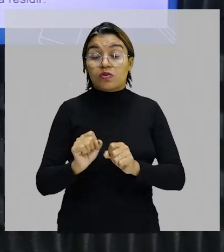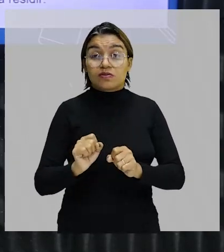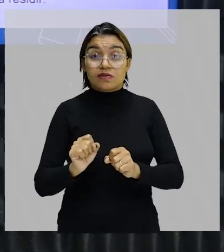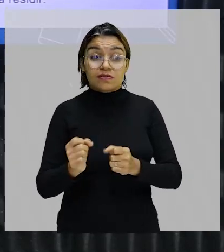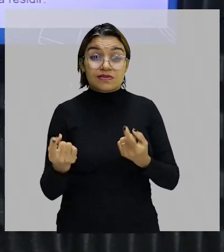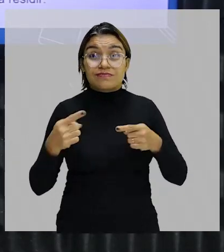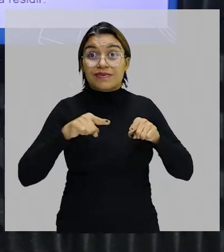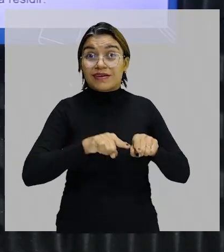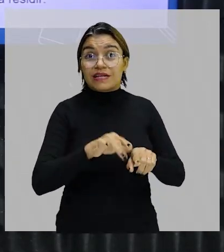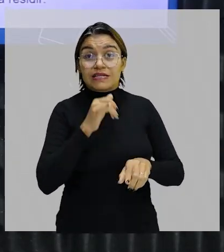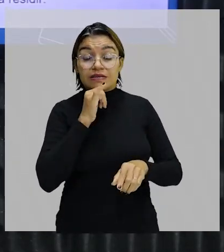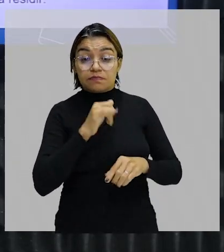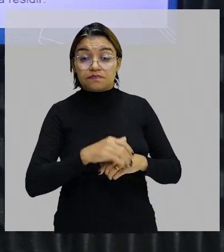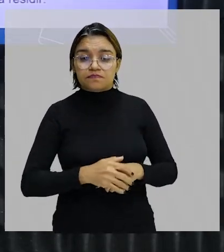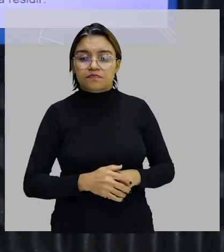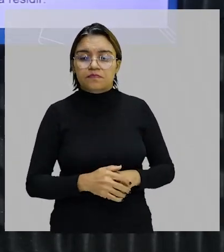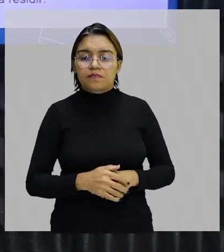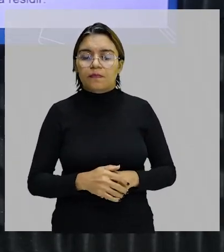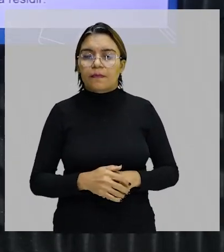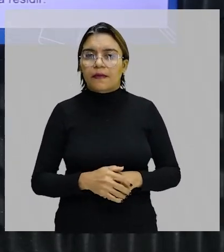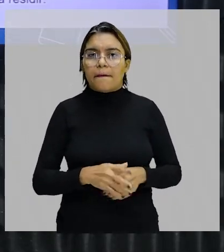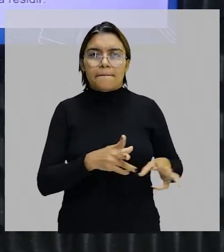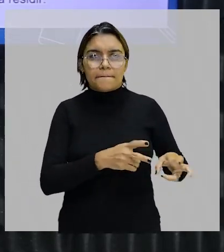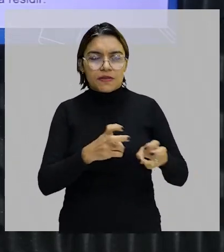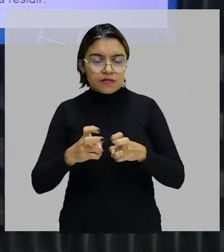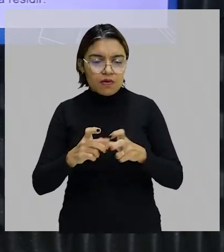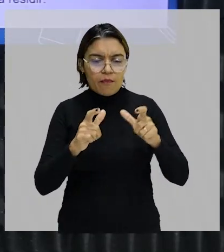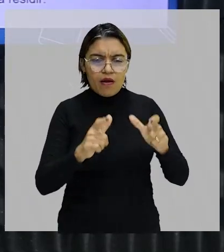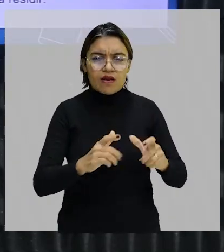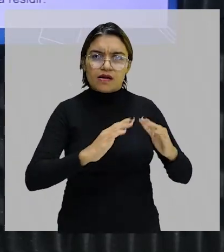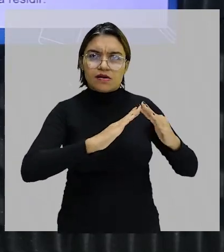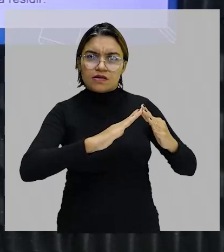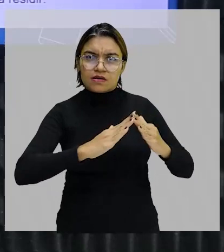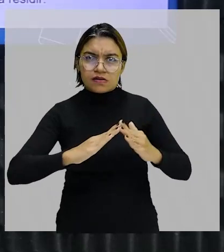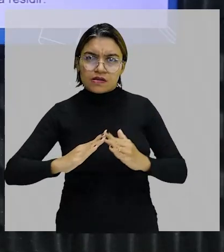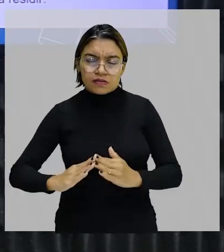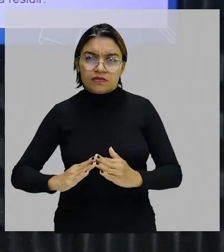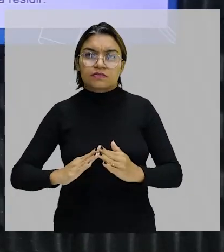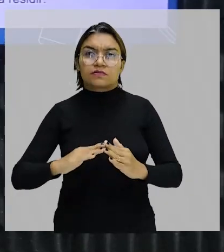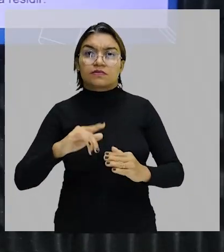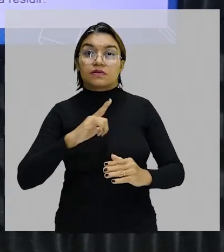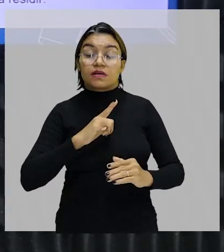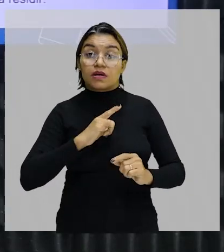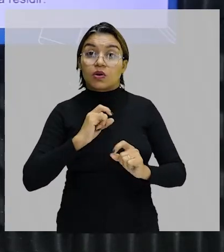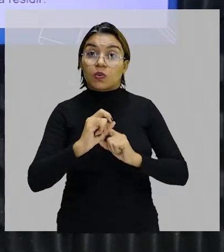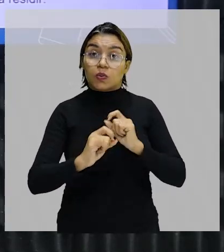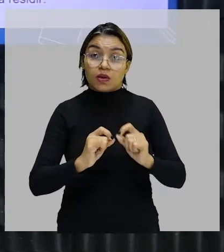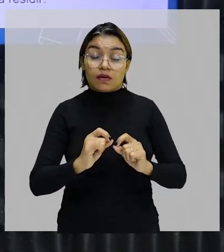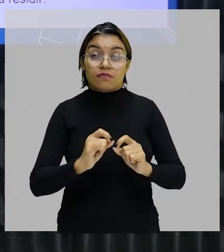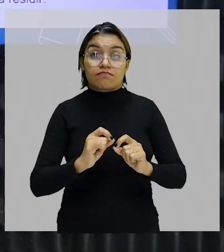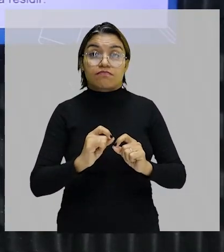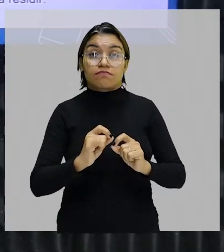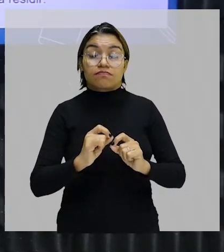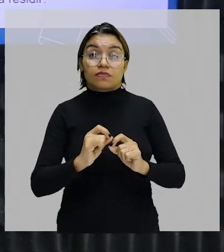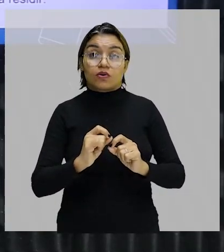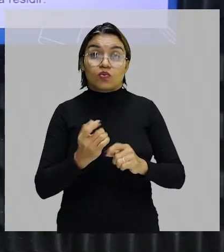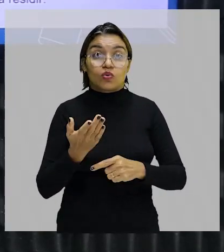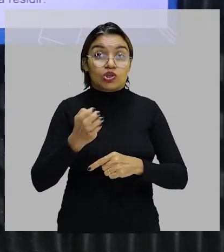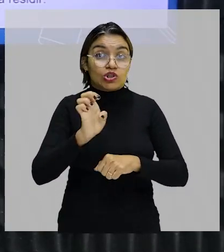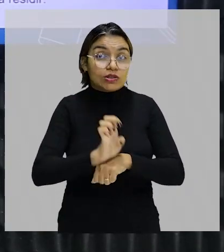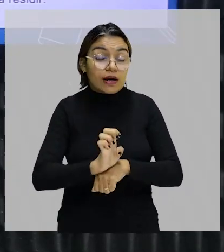é à toa que nós vamos perceber nessas áreas de favela, onde tu tem menor presença do poder do Estado, de serviços